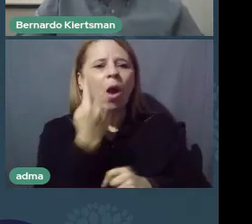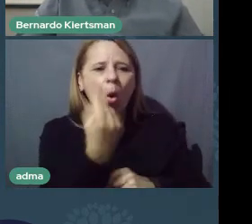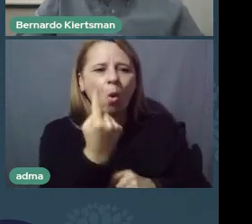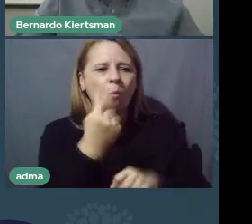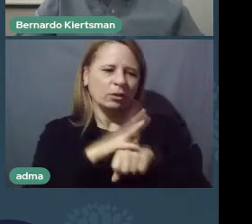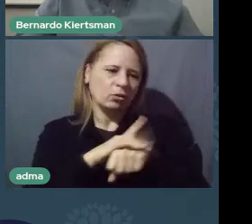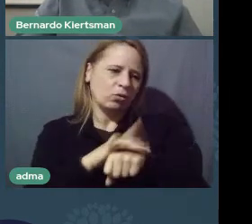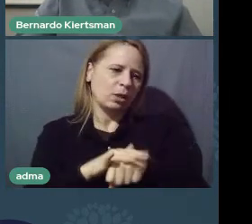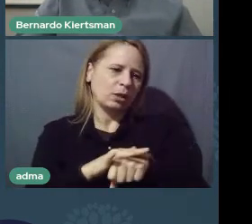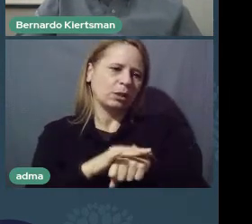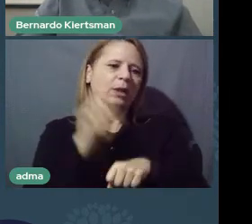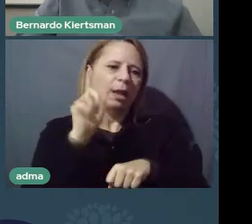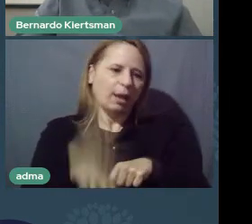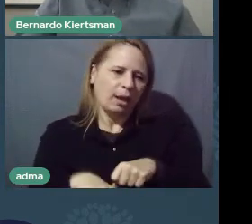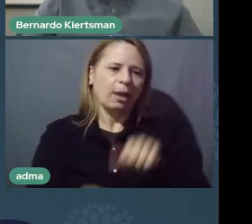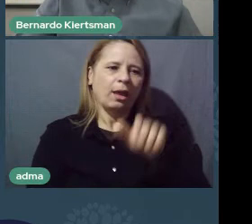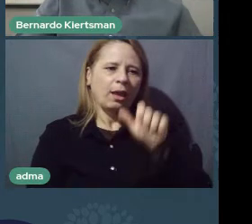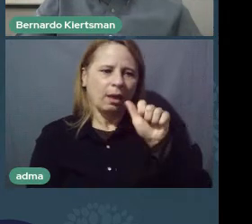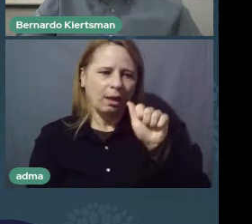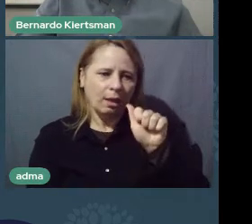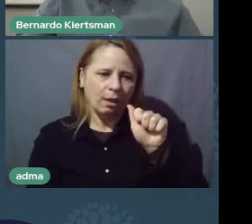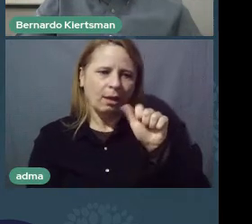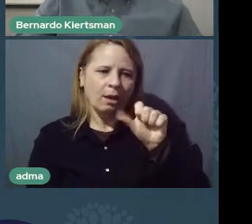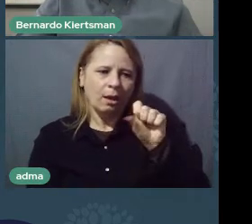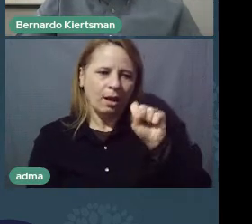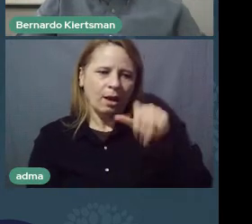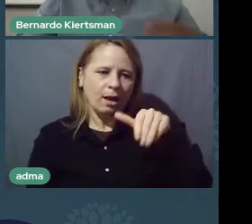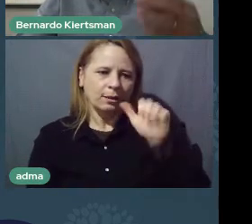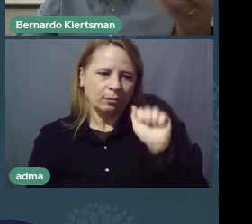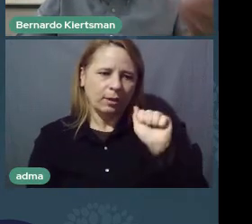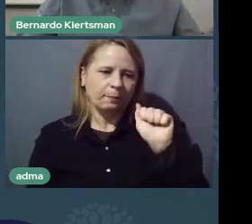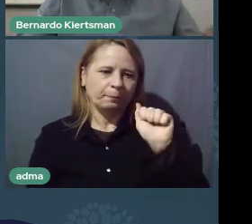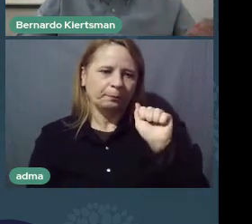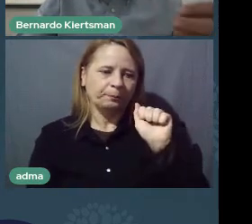só, que o nome correto, então, seria asma.